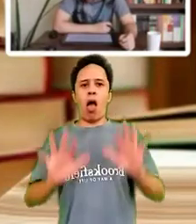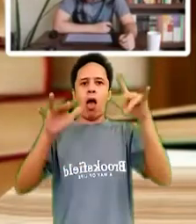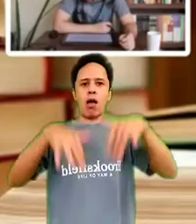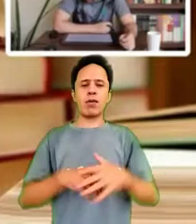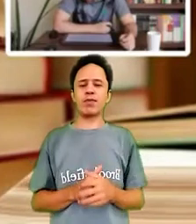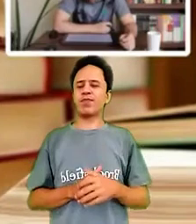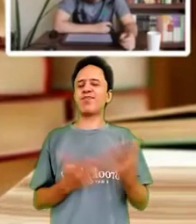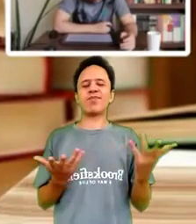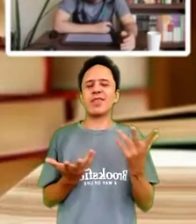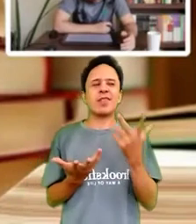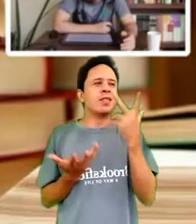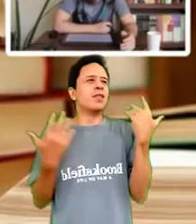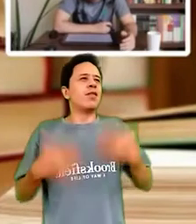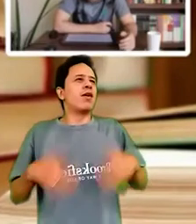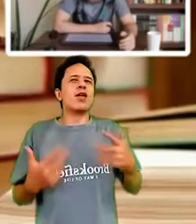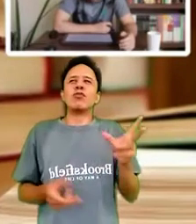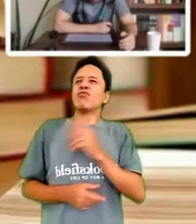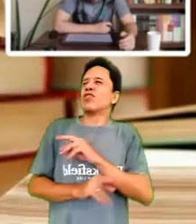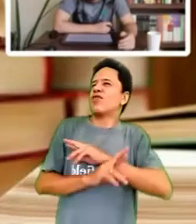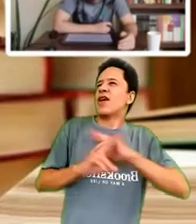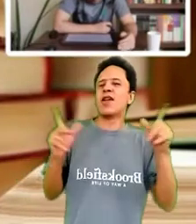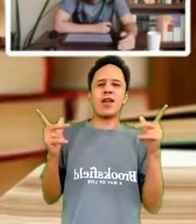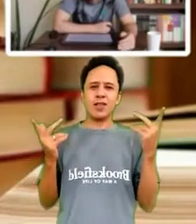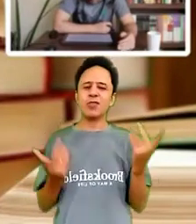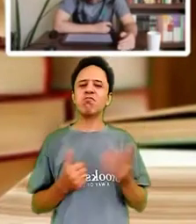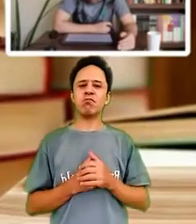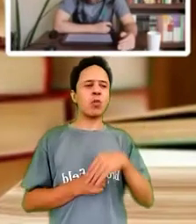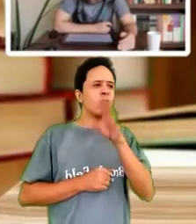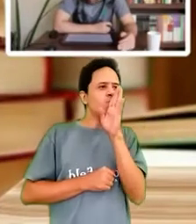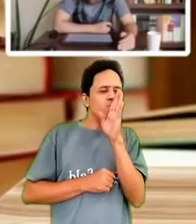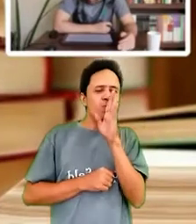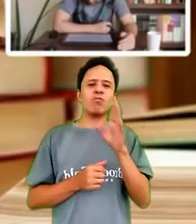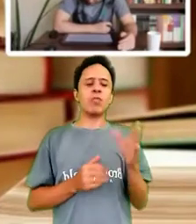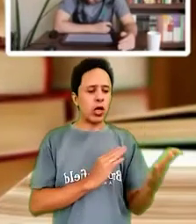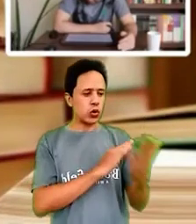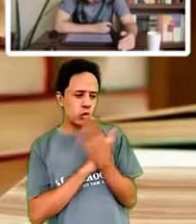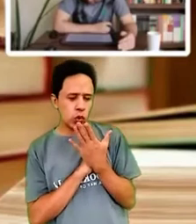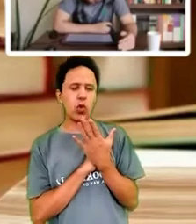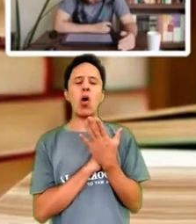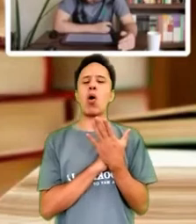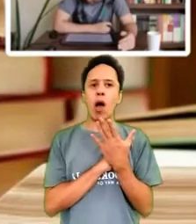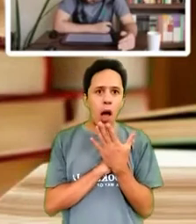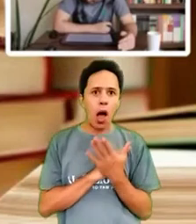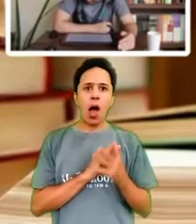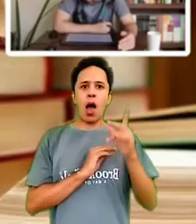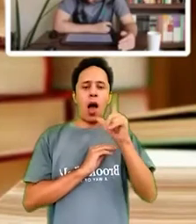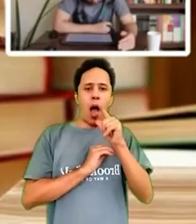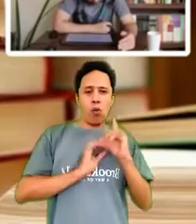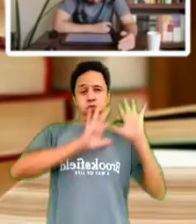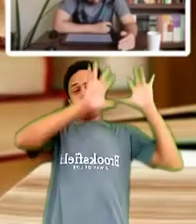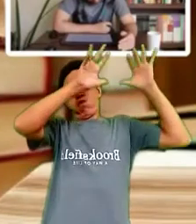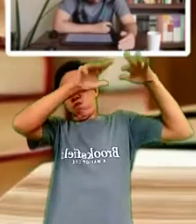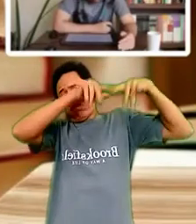estava num negócio que era outra dimensão. Aí fiquei quieta. Ele me levantou, entrou uma onda muito maior do que